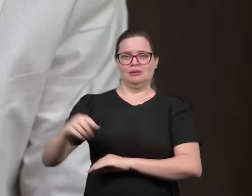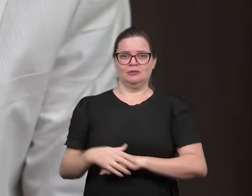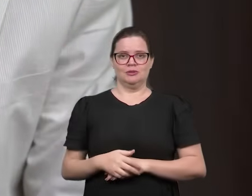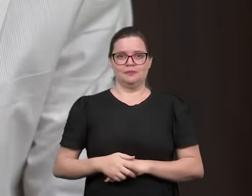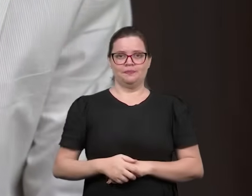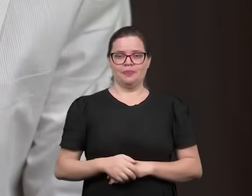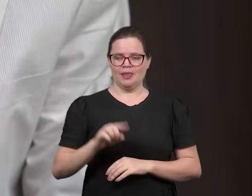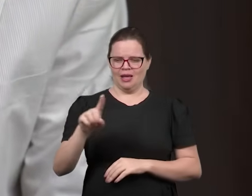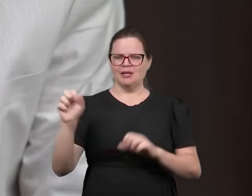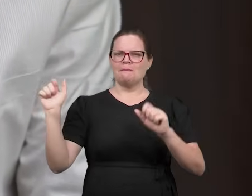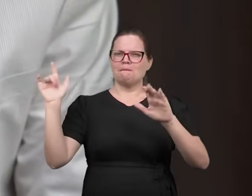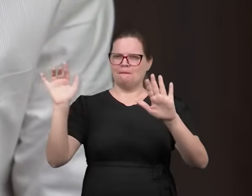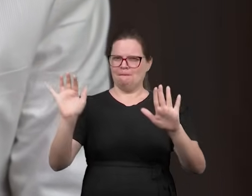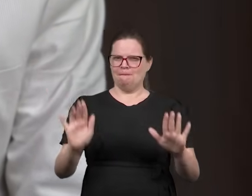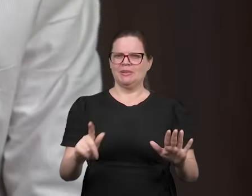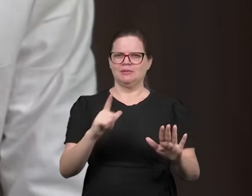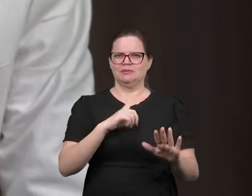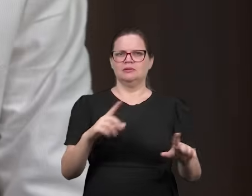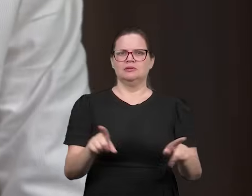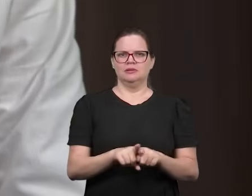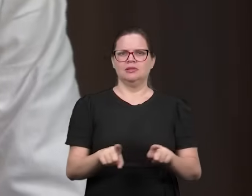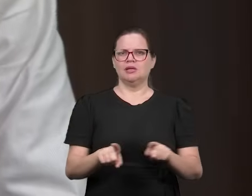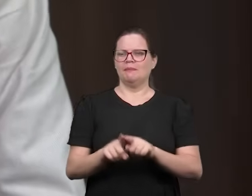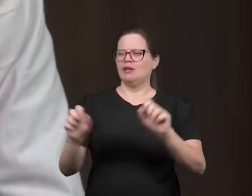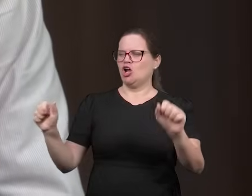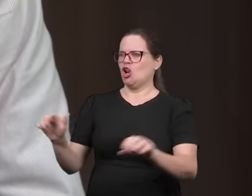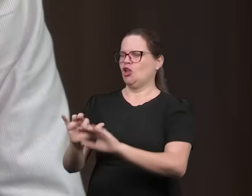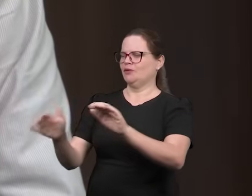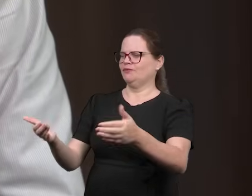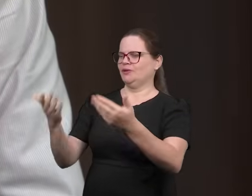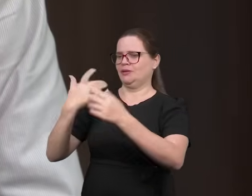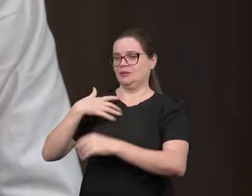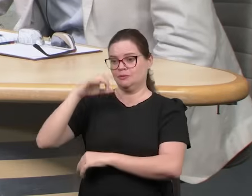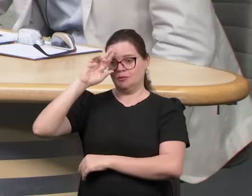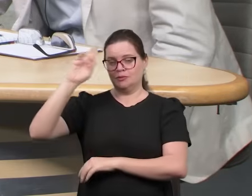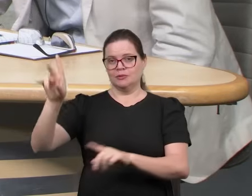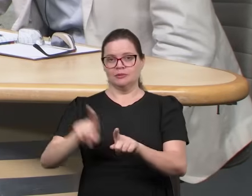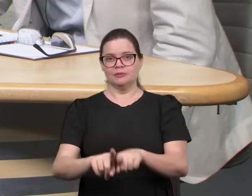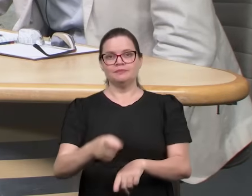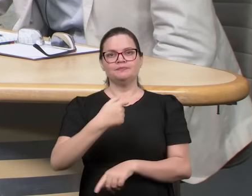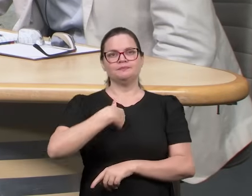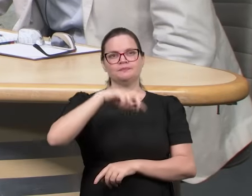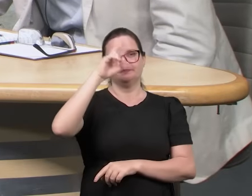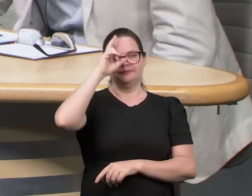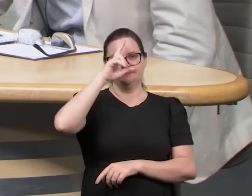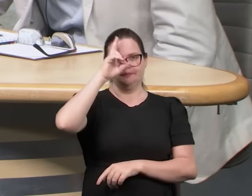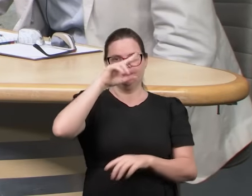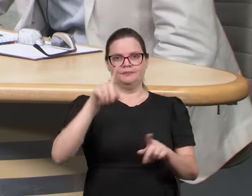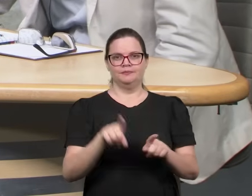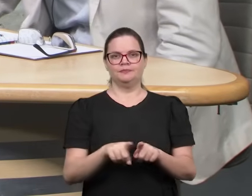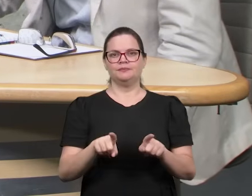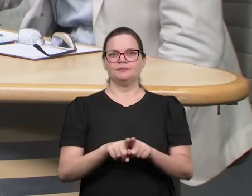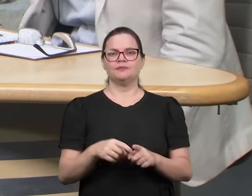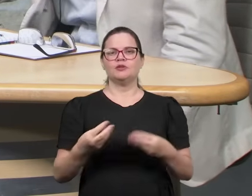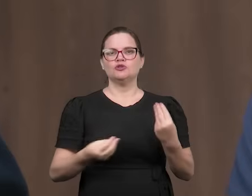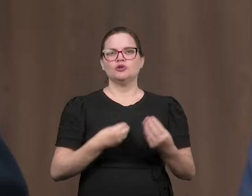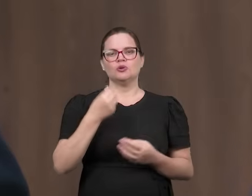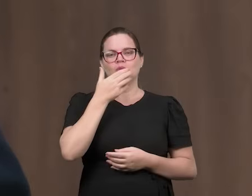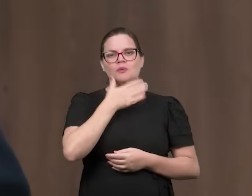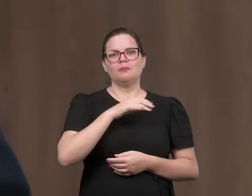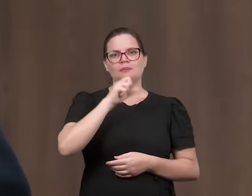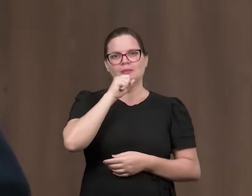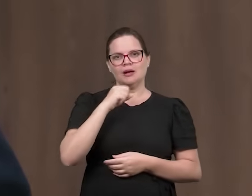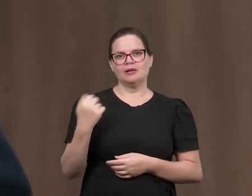mesmo tempo que ele foi muito abençoado, o Senhor também foi glorificado. E eu lembrei aqui, pastor Marcelo, da importância do pai